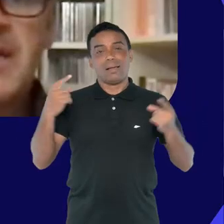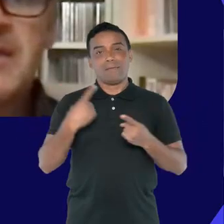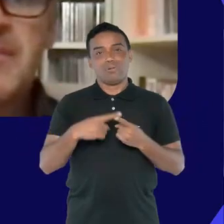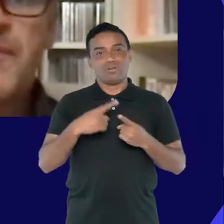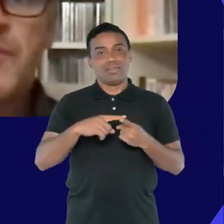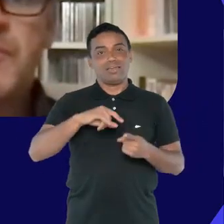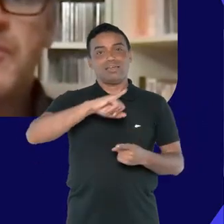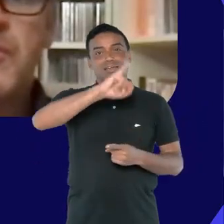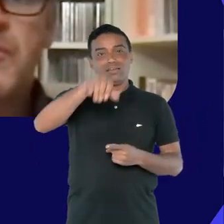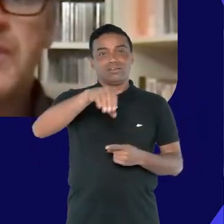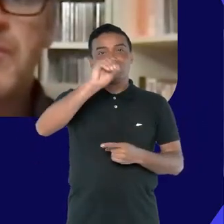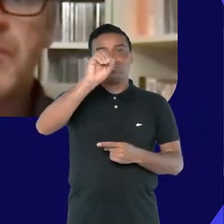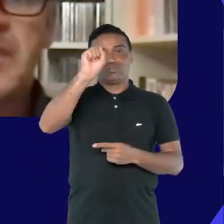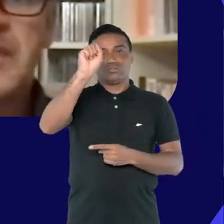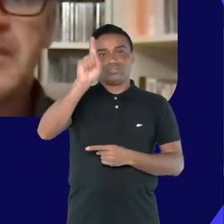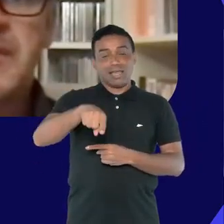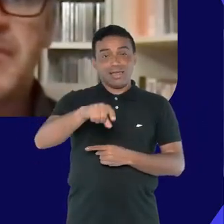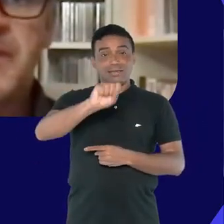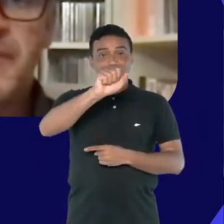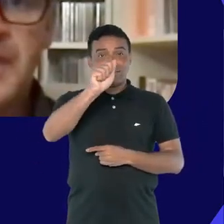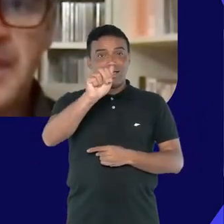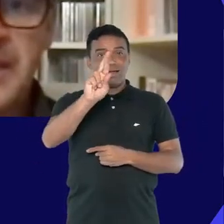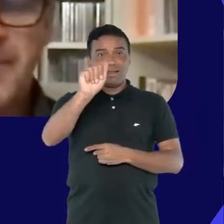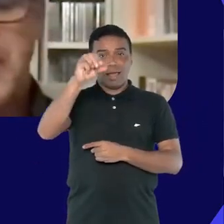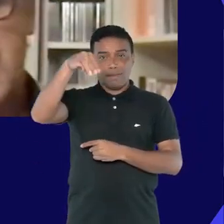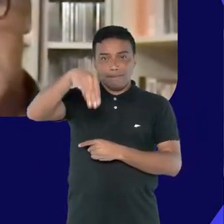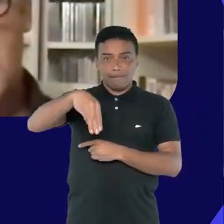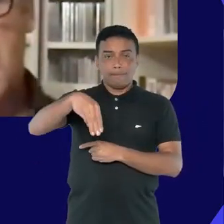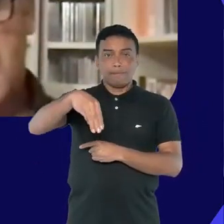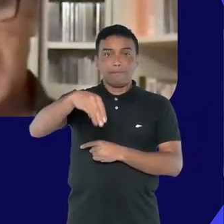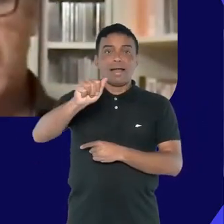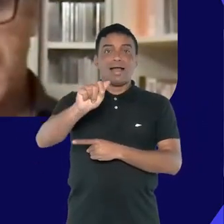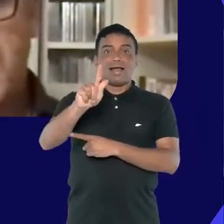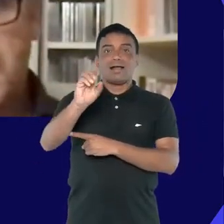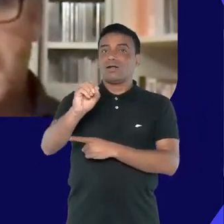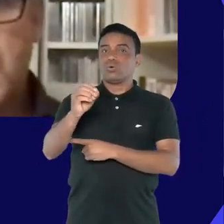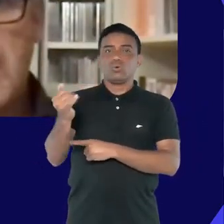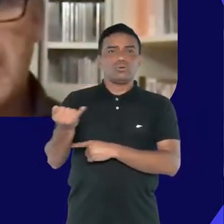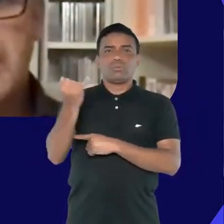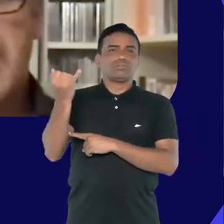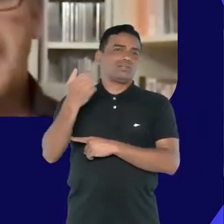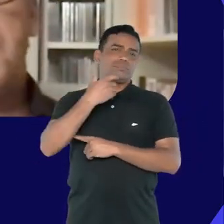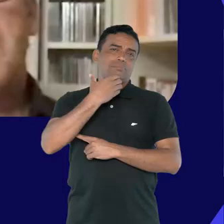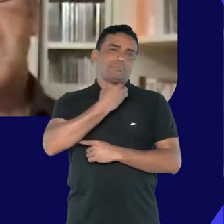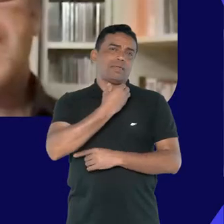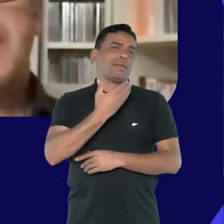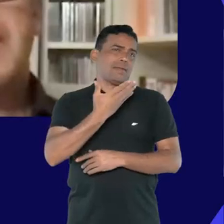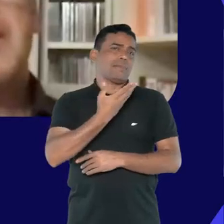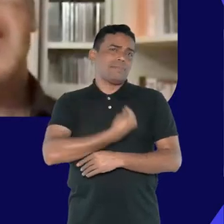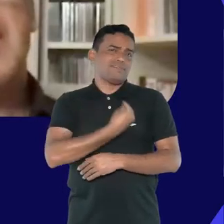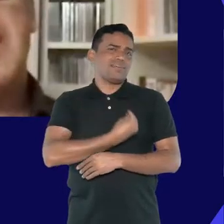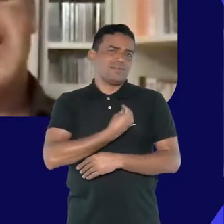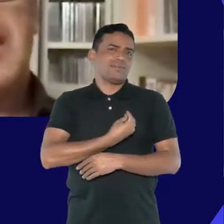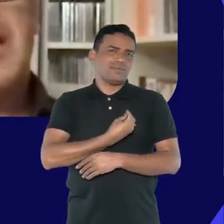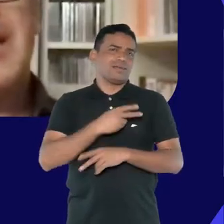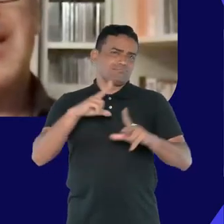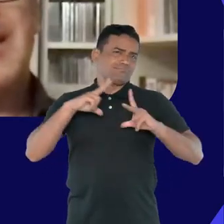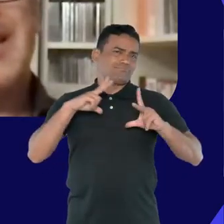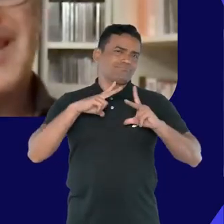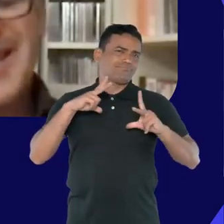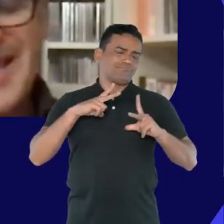José Saramago também foi uma pessoa muito importante na minha vida, a um nível pessoal, não é? Mas